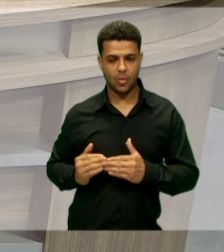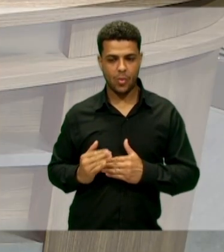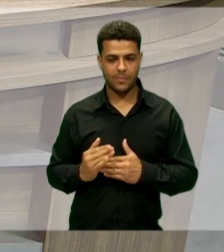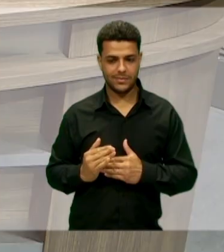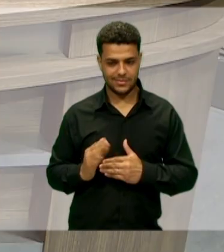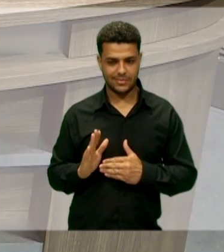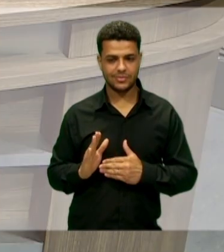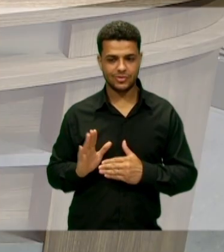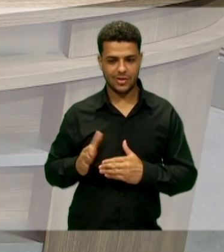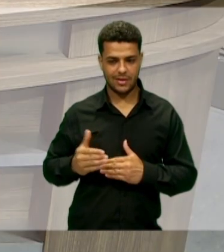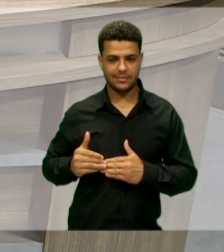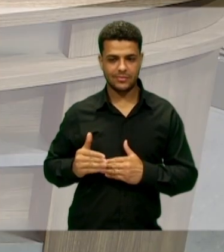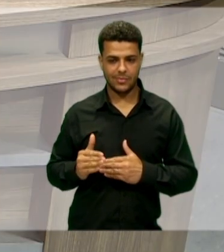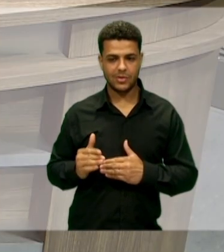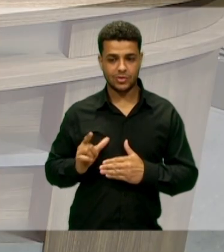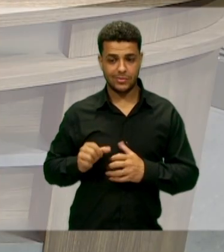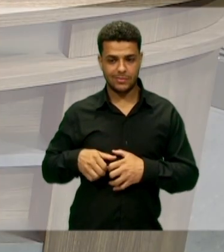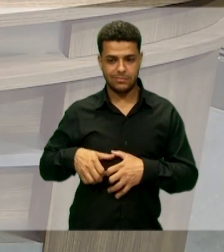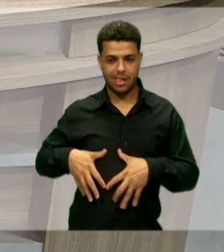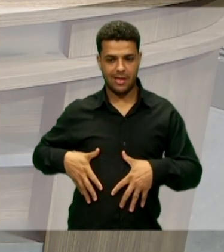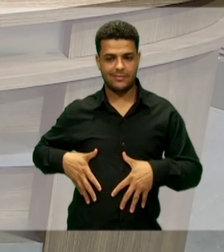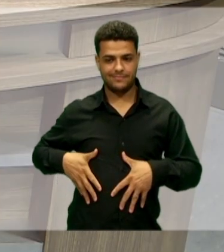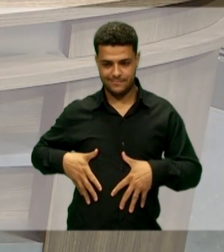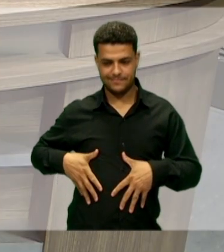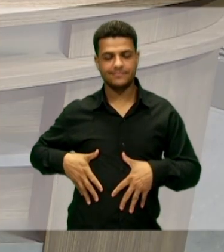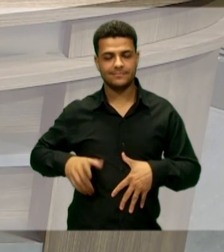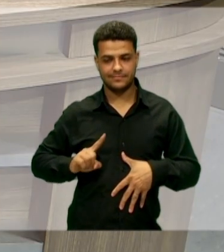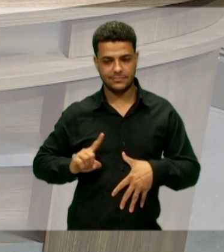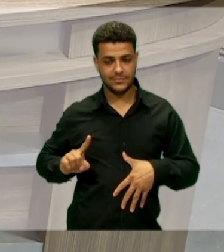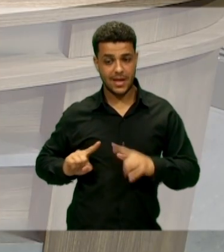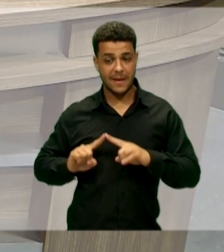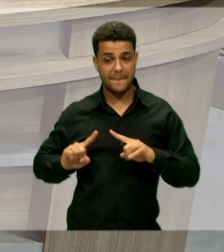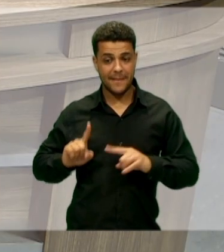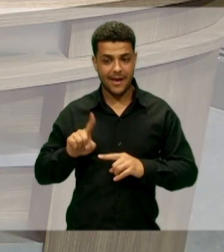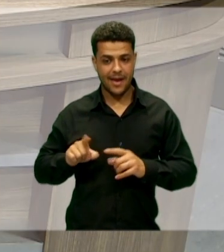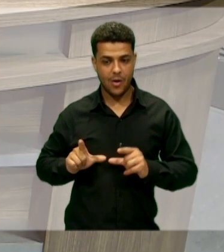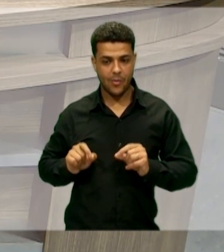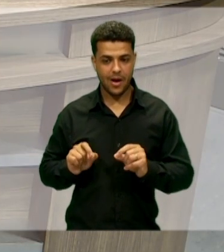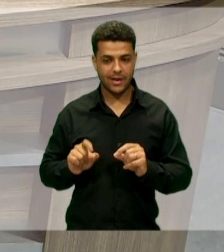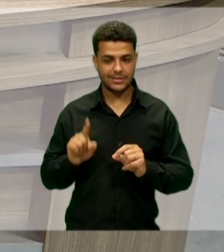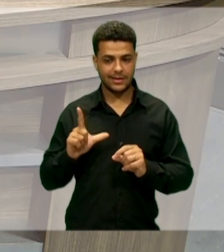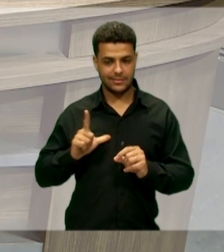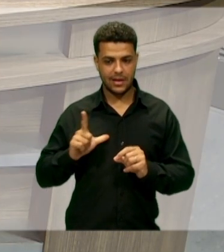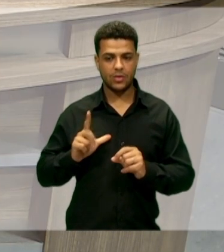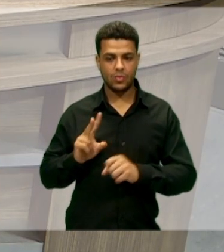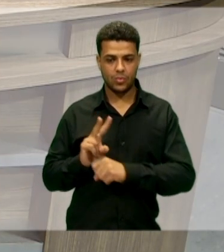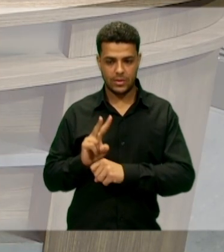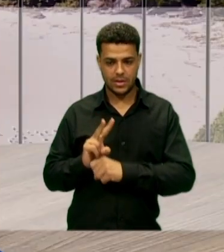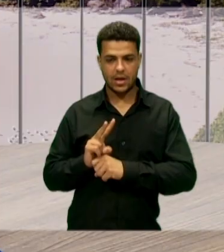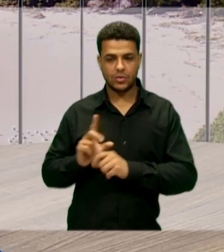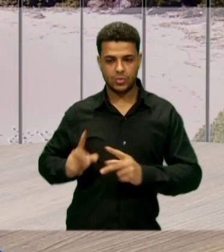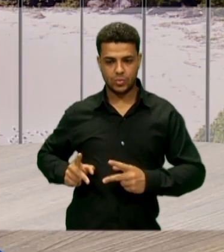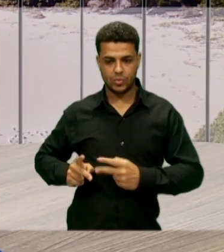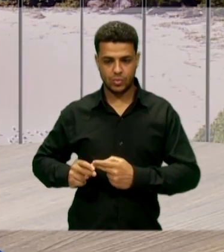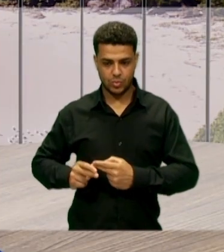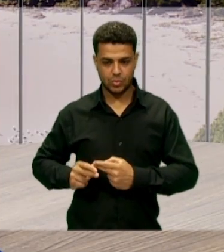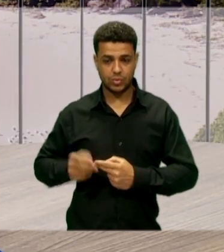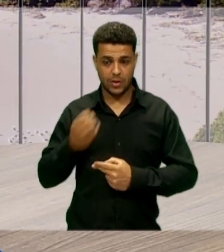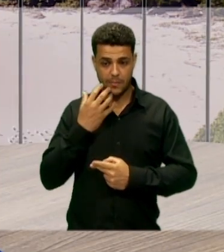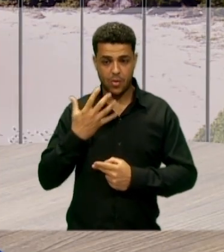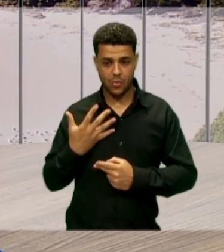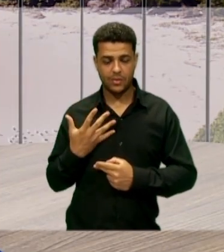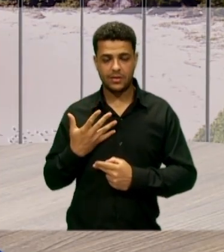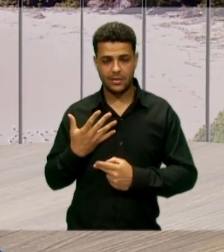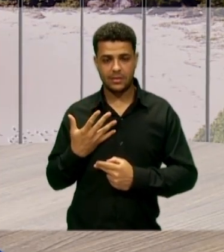ele. Então, é um câncer que não espalhou ainda. Que não espalhou, né? Então, é um câncer que tem boas chances de tratamento cirúrgico. Muitas vezes, em alguns